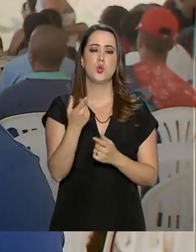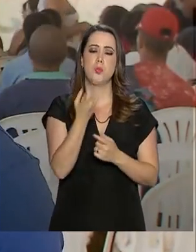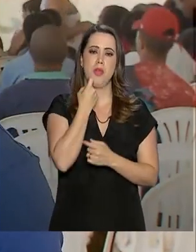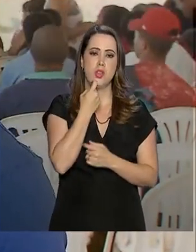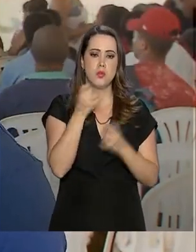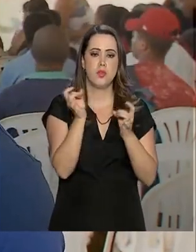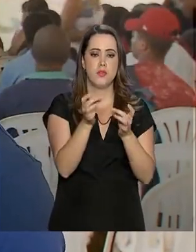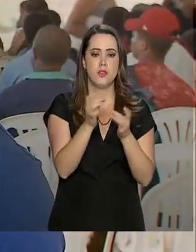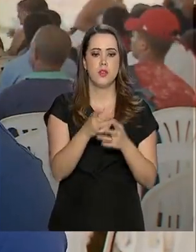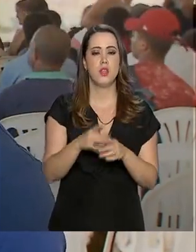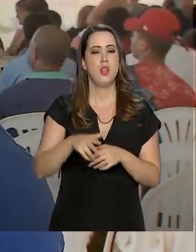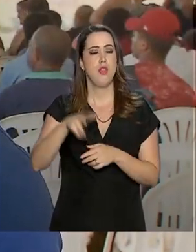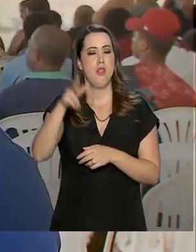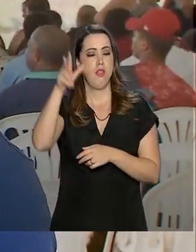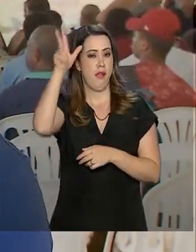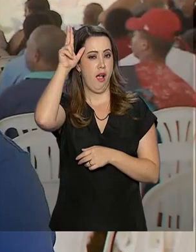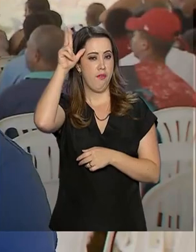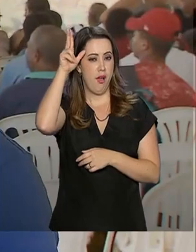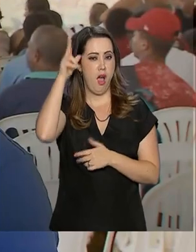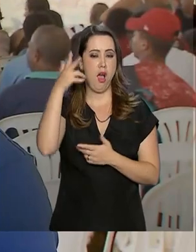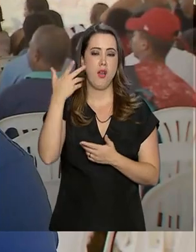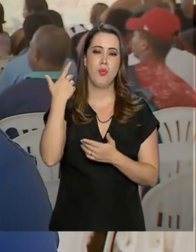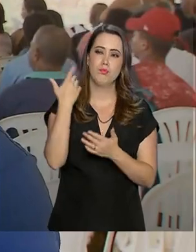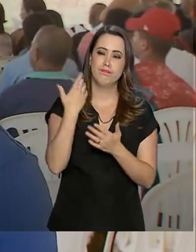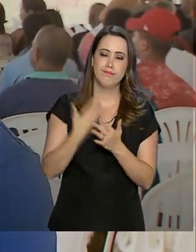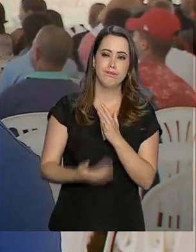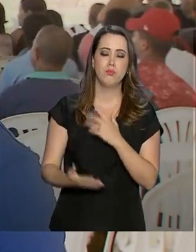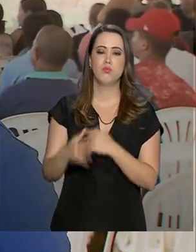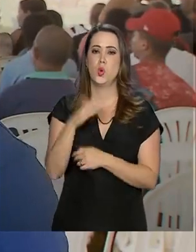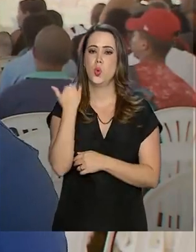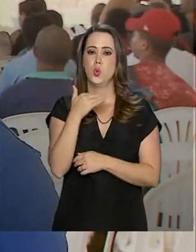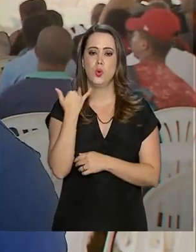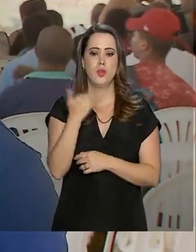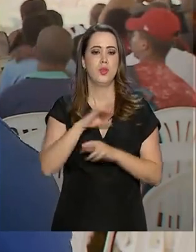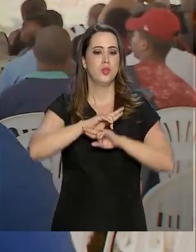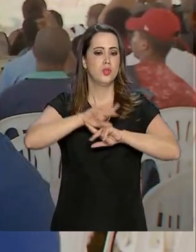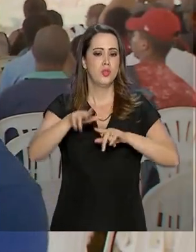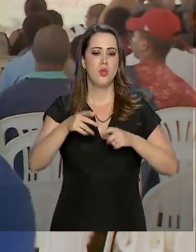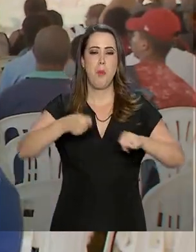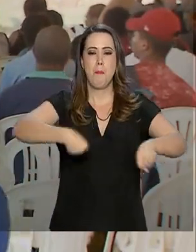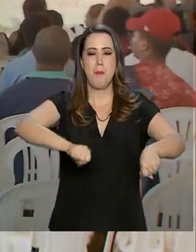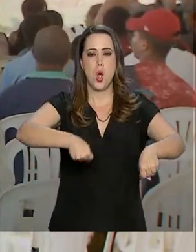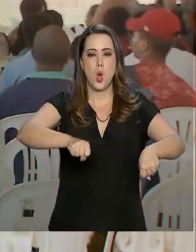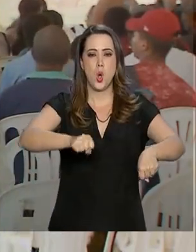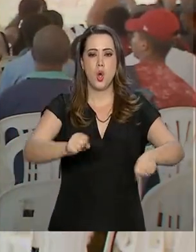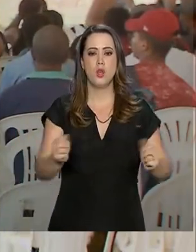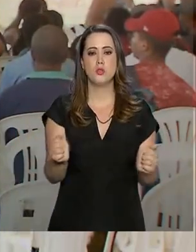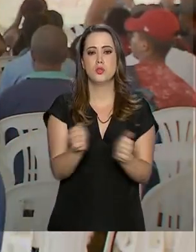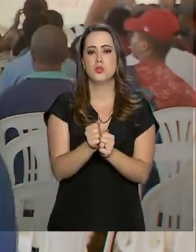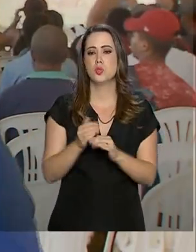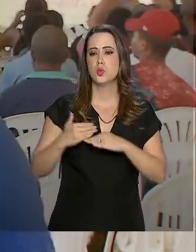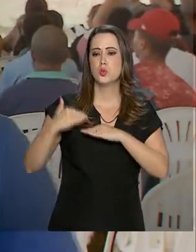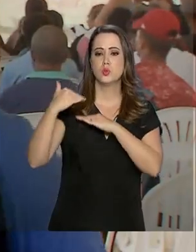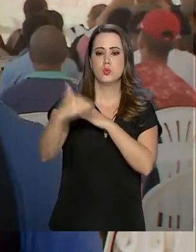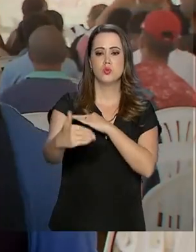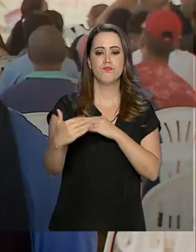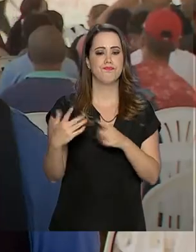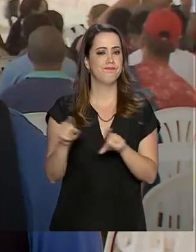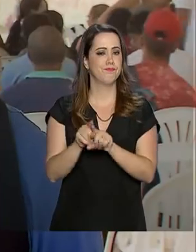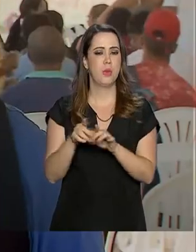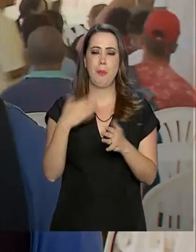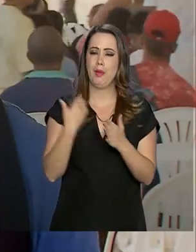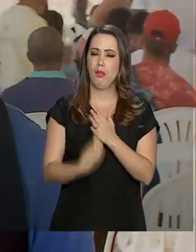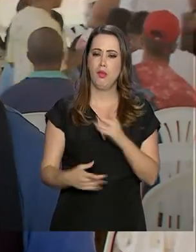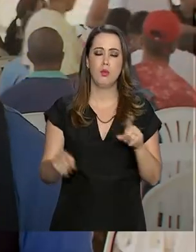fundo, perdemos, era piscina, tinha lá, tinha sinuca, tinha totó, perdemos tudo. Moto, a moto estava dentro de um cômodo lá na frente, a moto veio parar aqui na